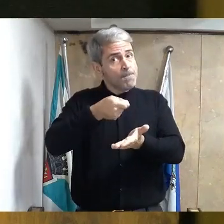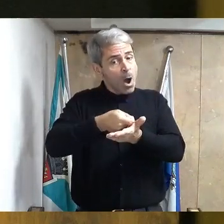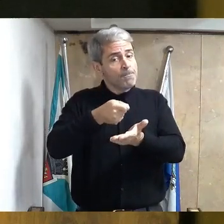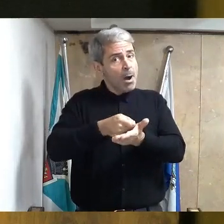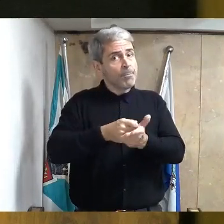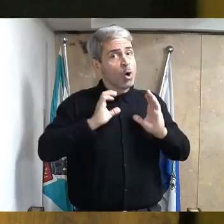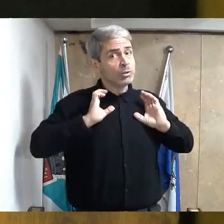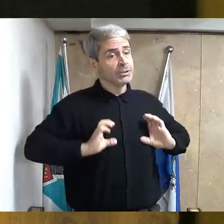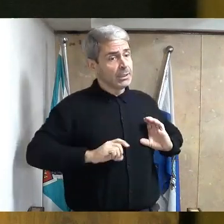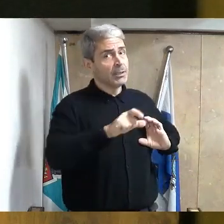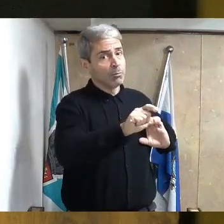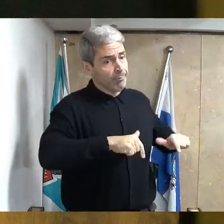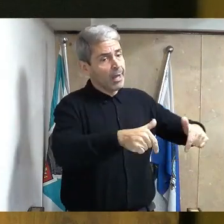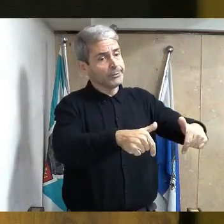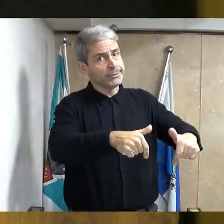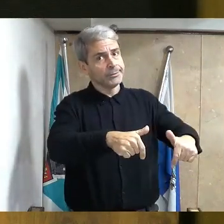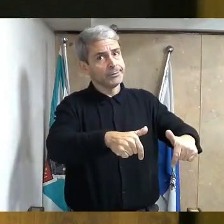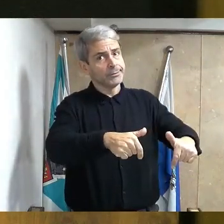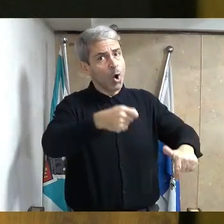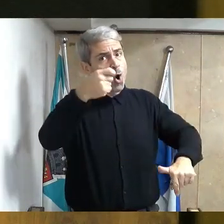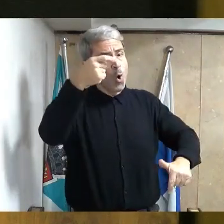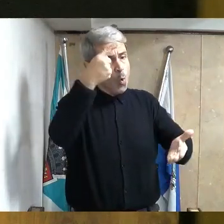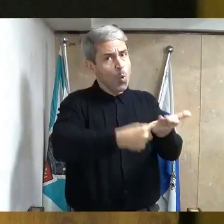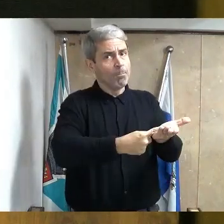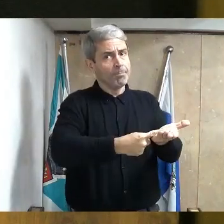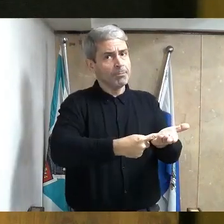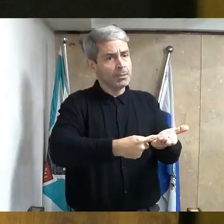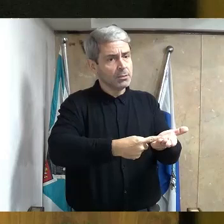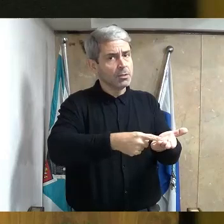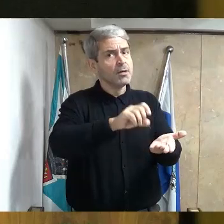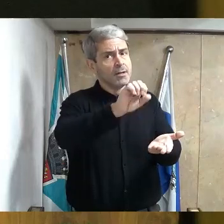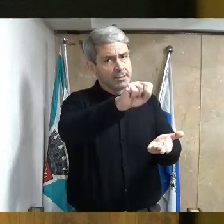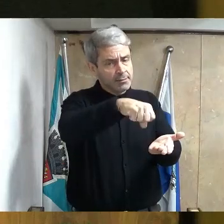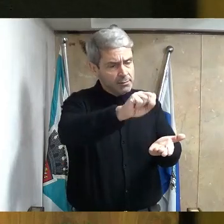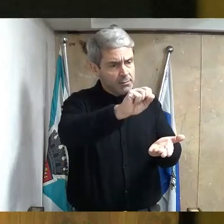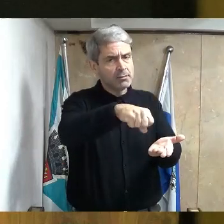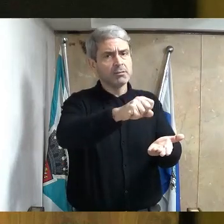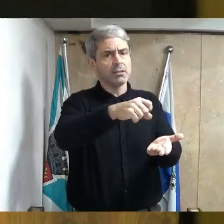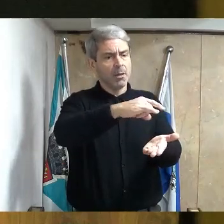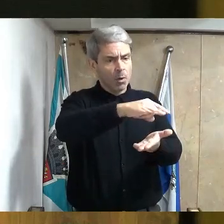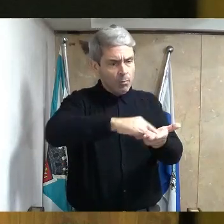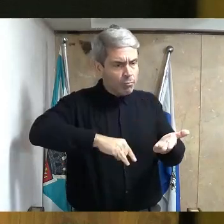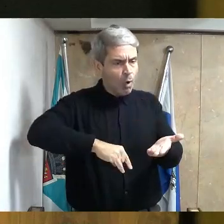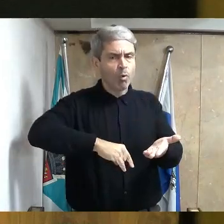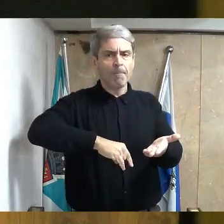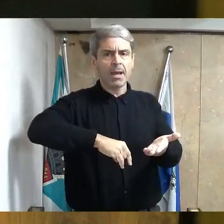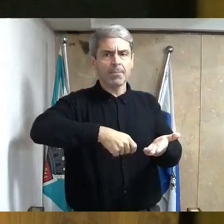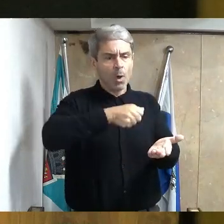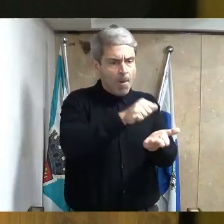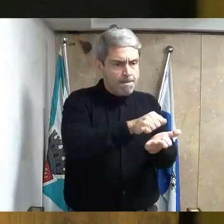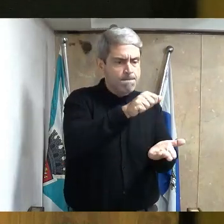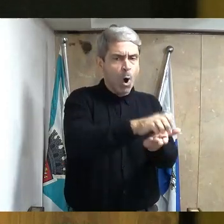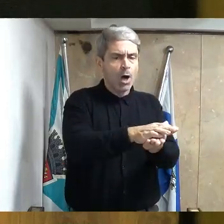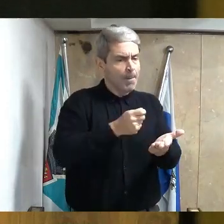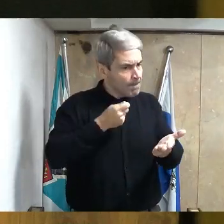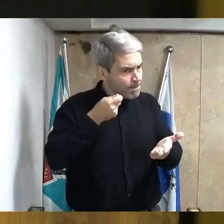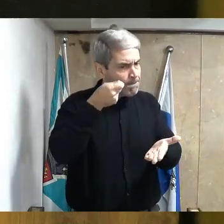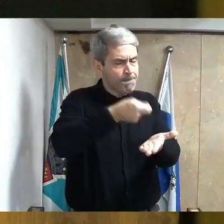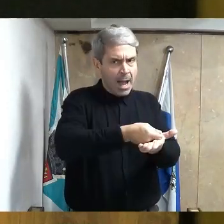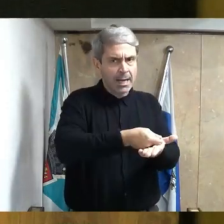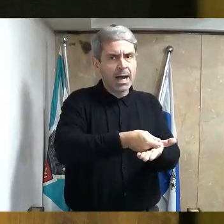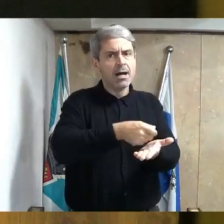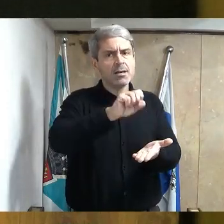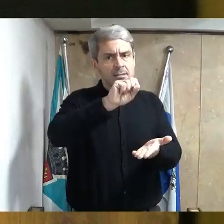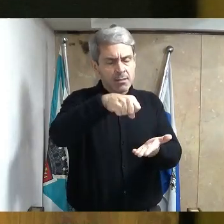sua parte e a sua obrigação, que é pagar suas taxas, seus impostos, porque